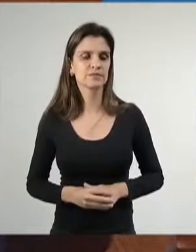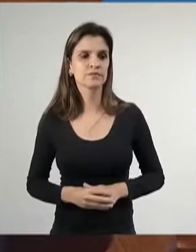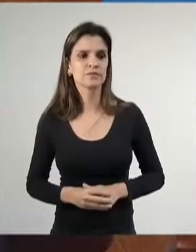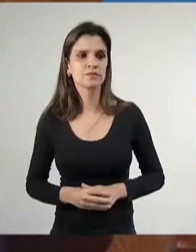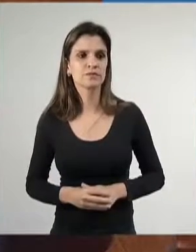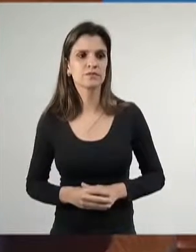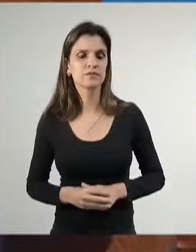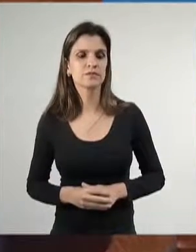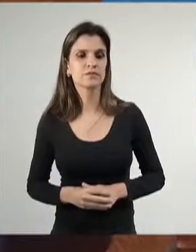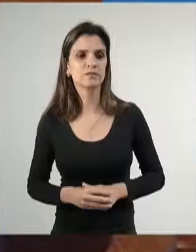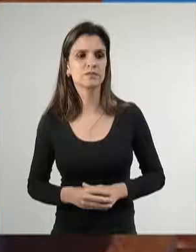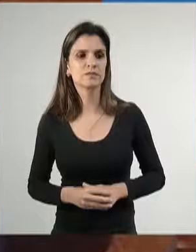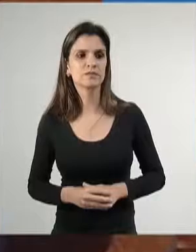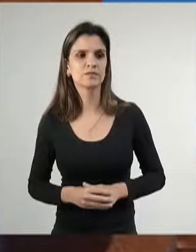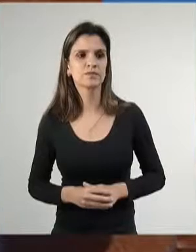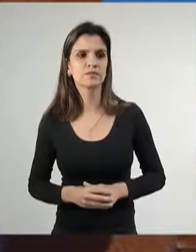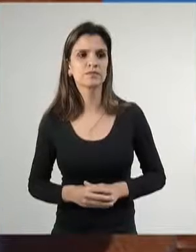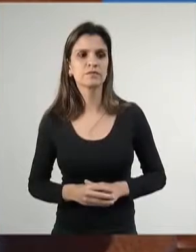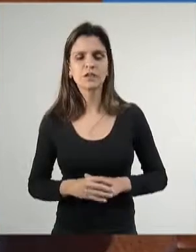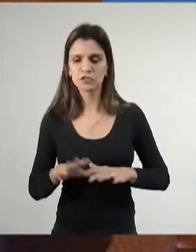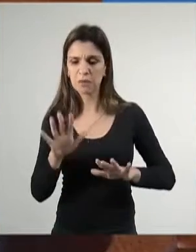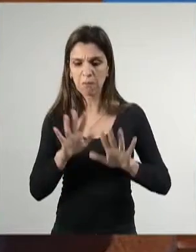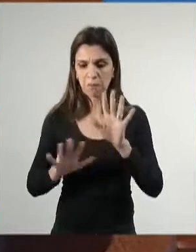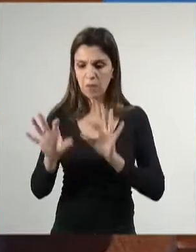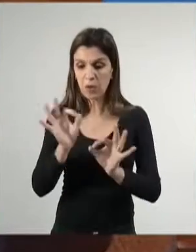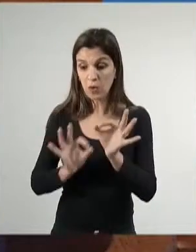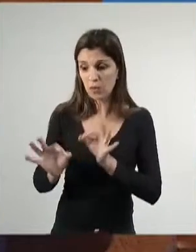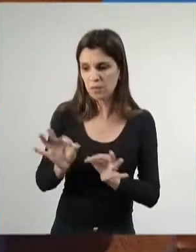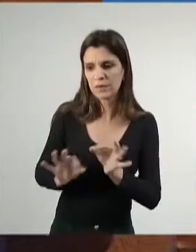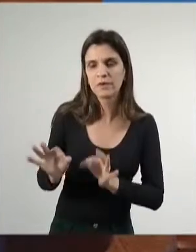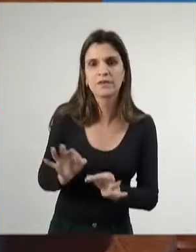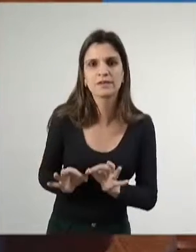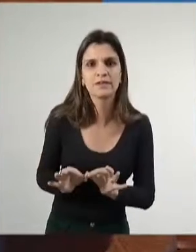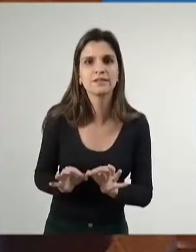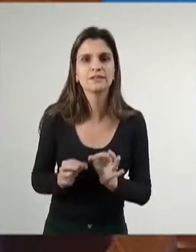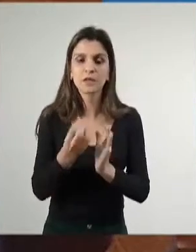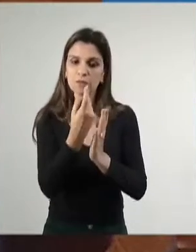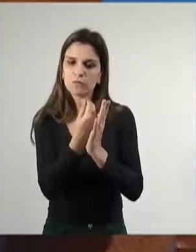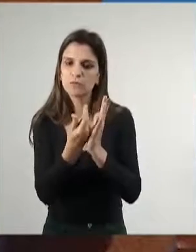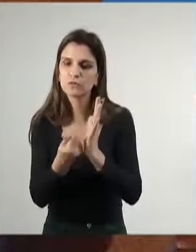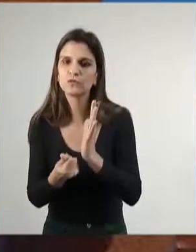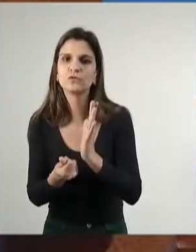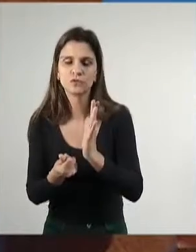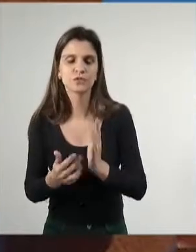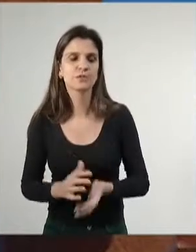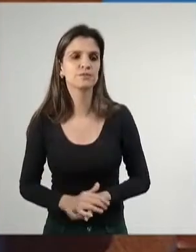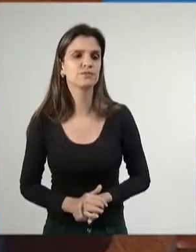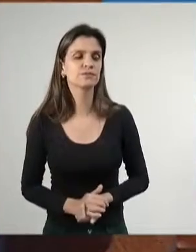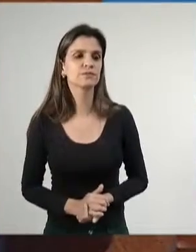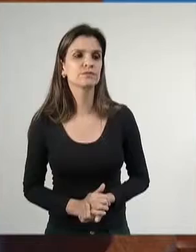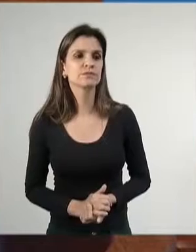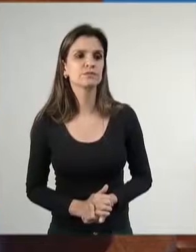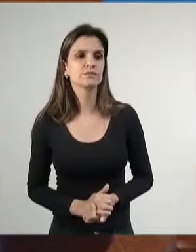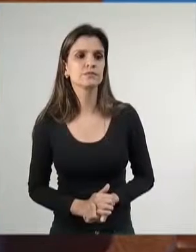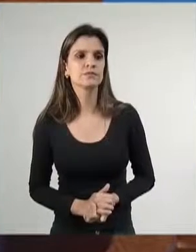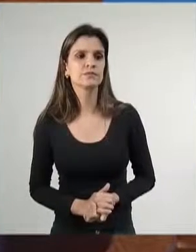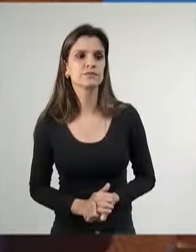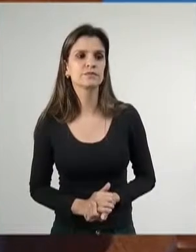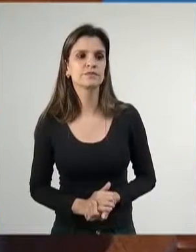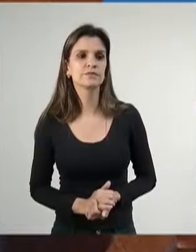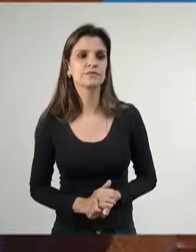nós já teríamos essa previsão orçamentária, porque o orçamento é feito neste ano para o ano de 2020. Então,